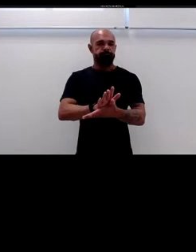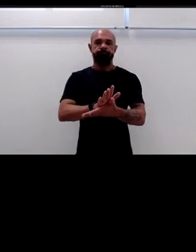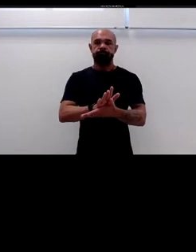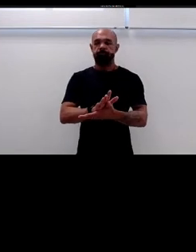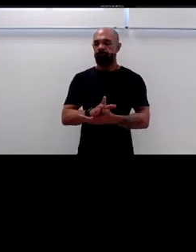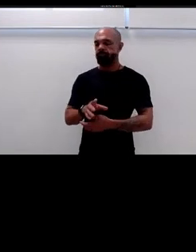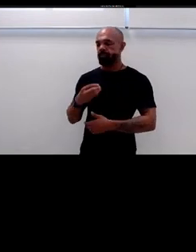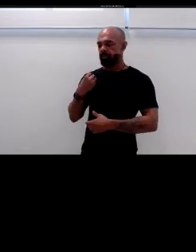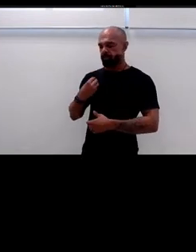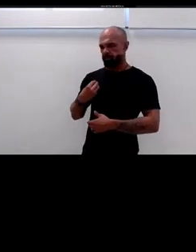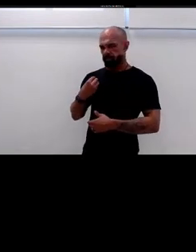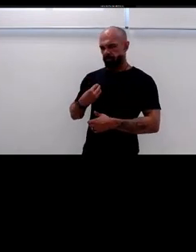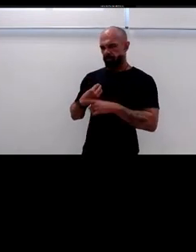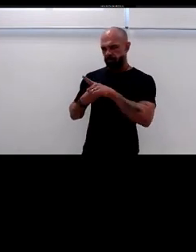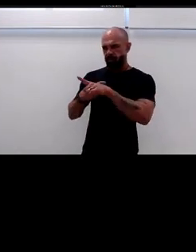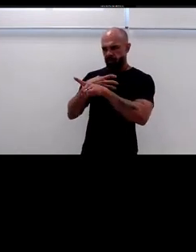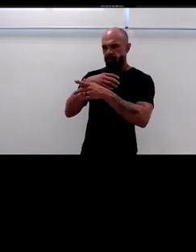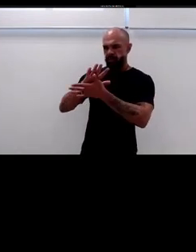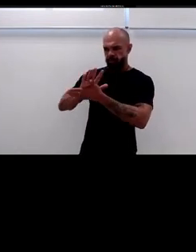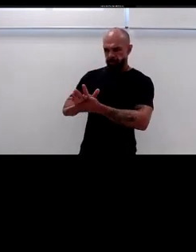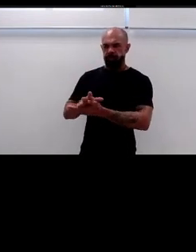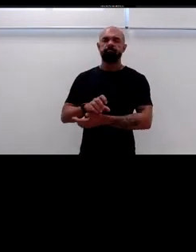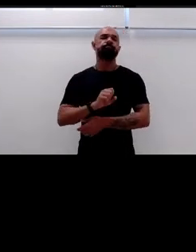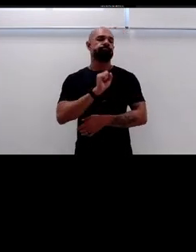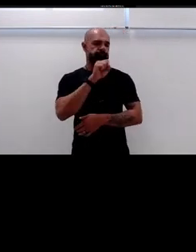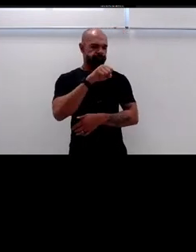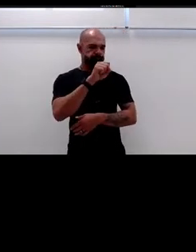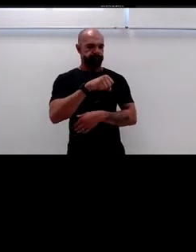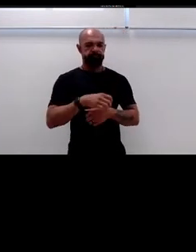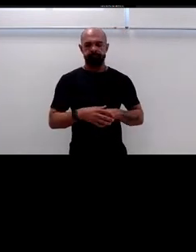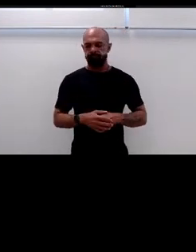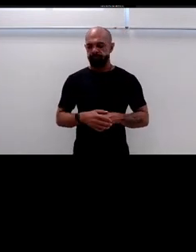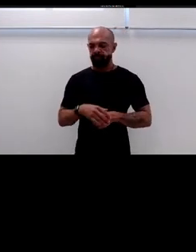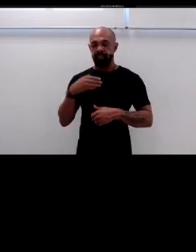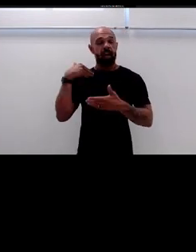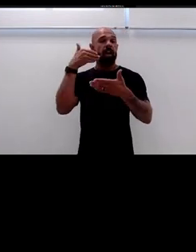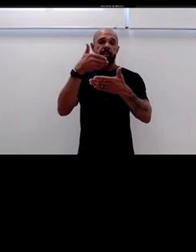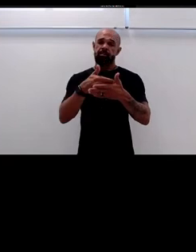algum tipo de preconceito? Sim, sim. Eu vivo até hoje.